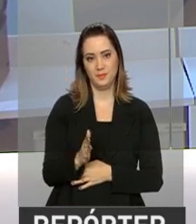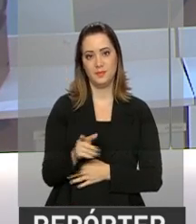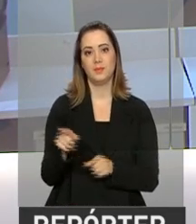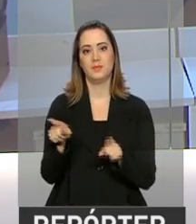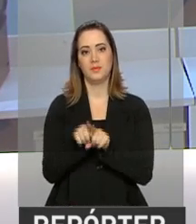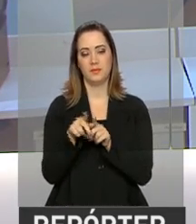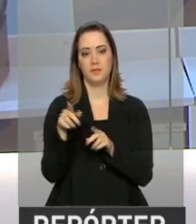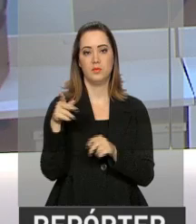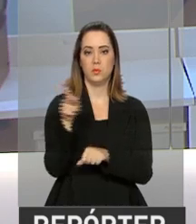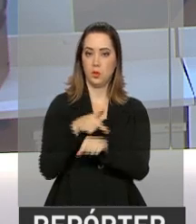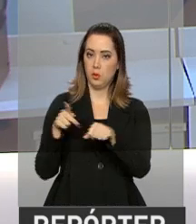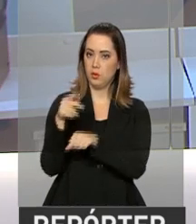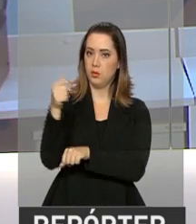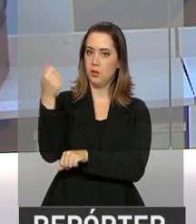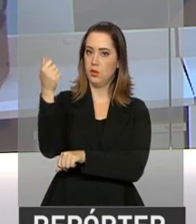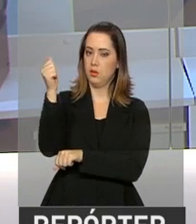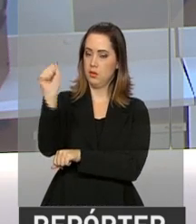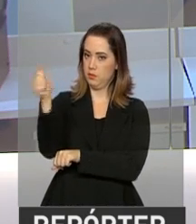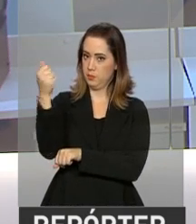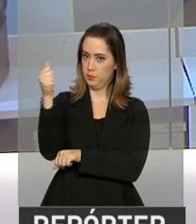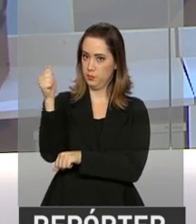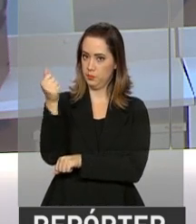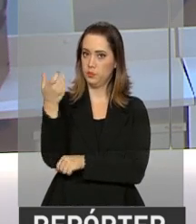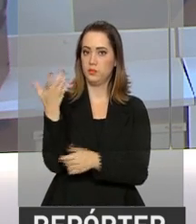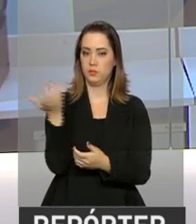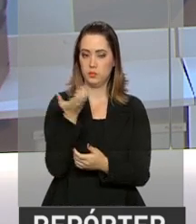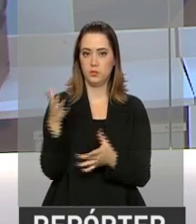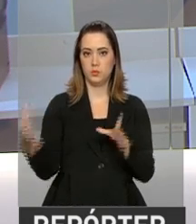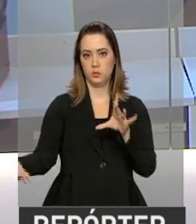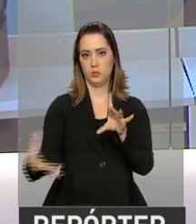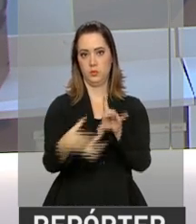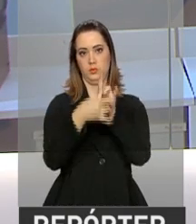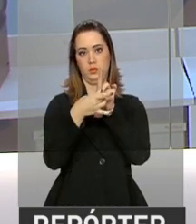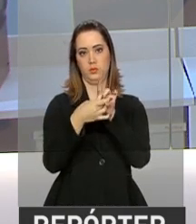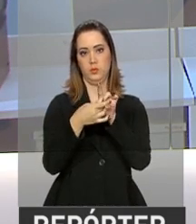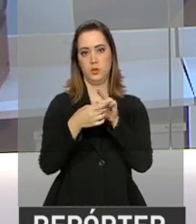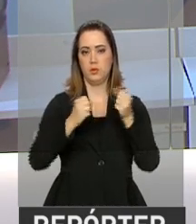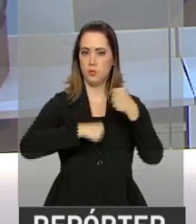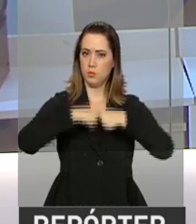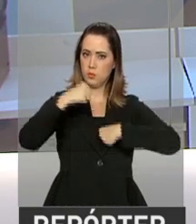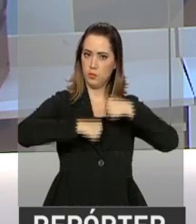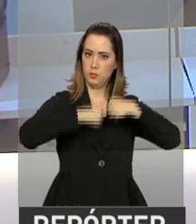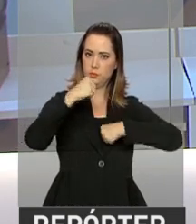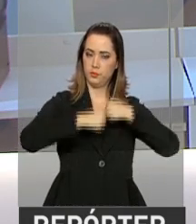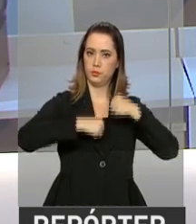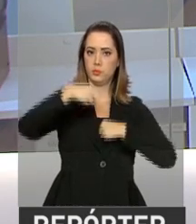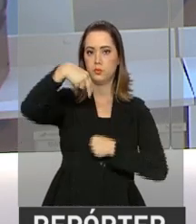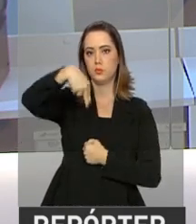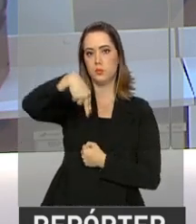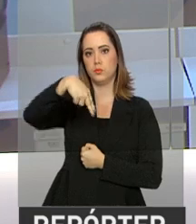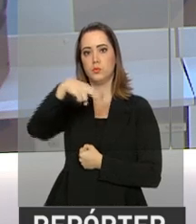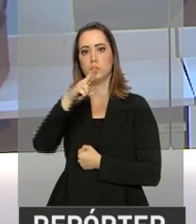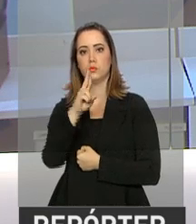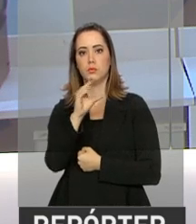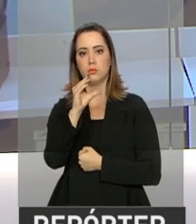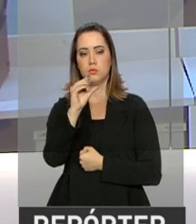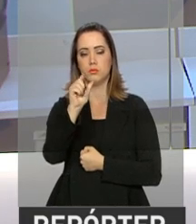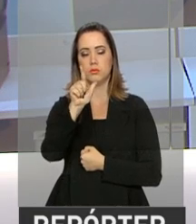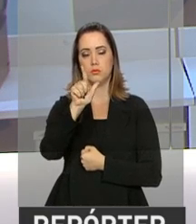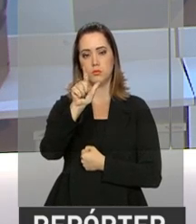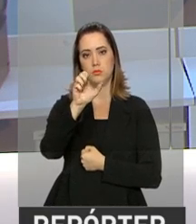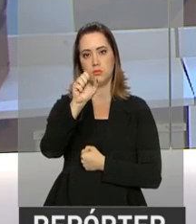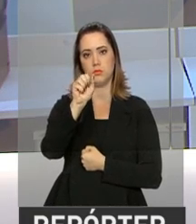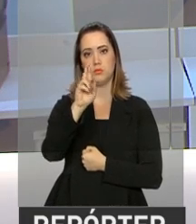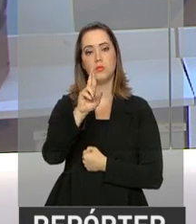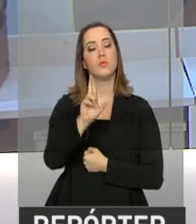intenção de reforçar a parceria para a construção de usinas nucleares e para o abastecimento de substâncias usadas na